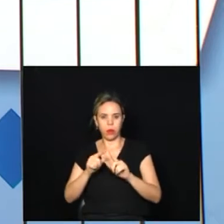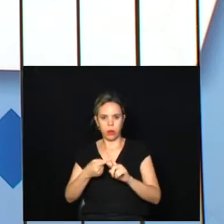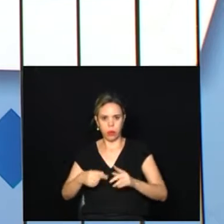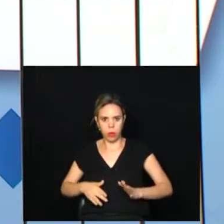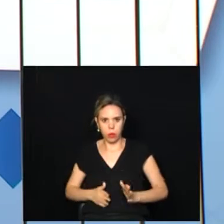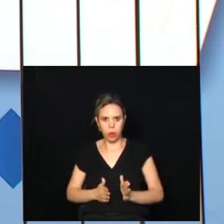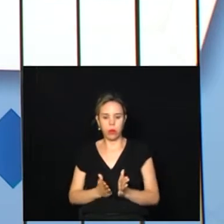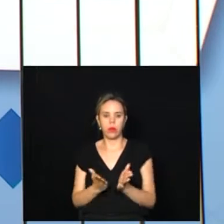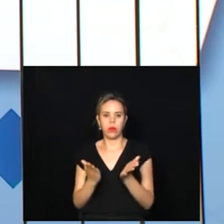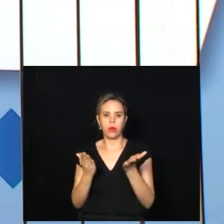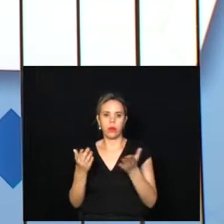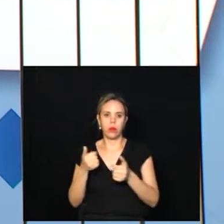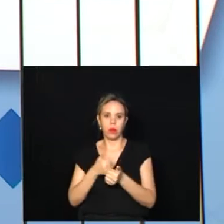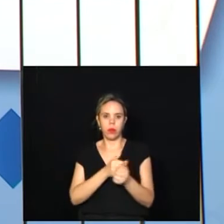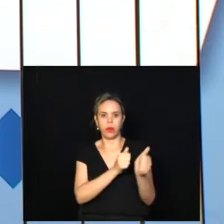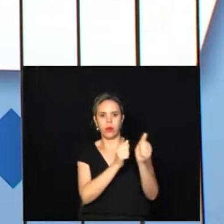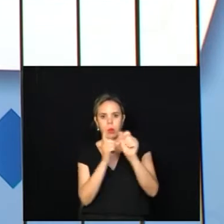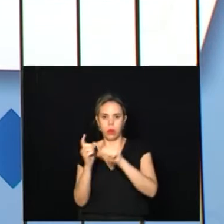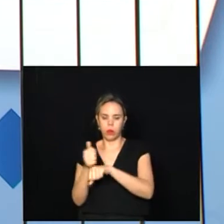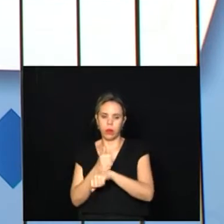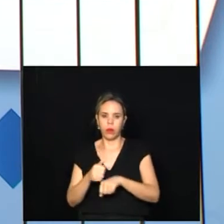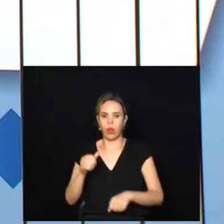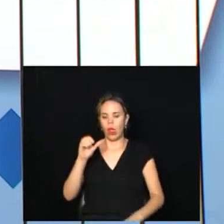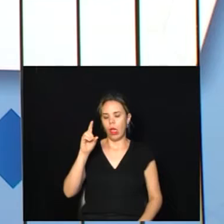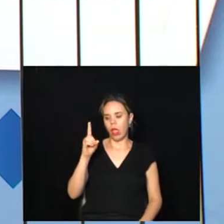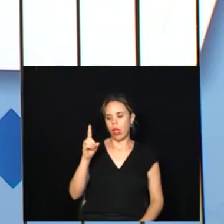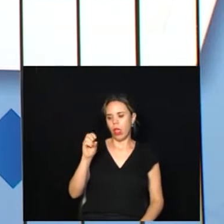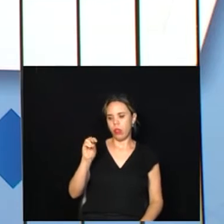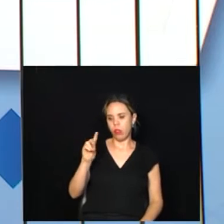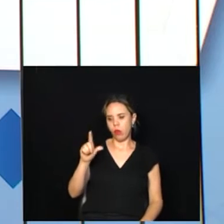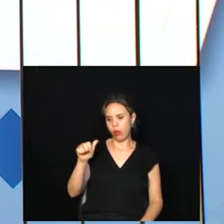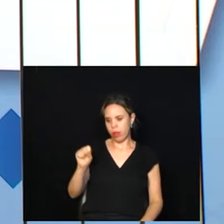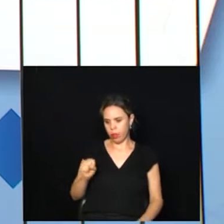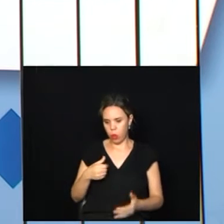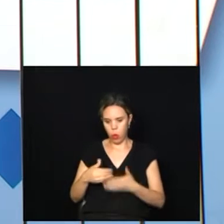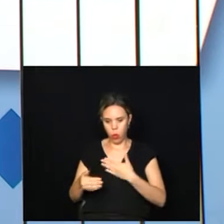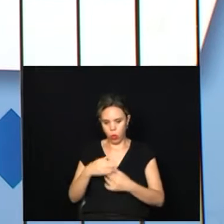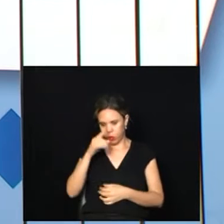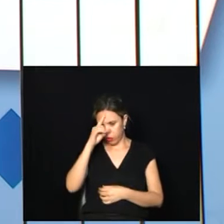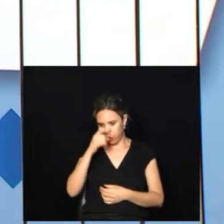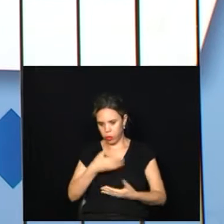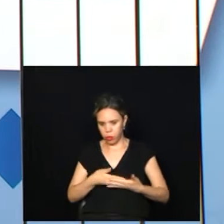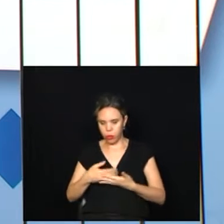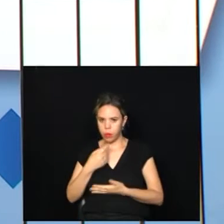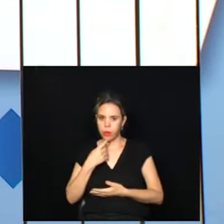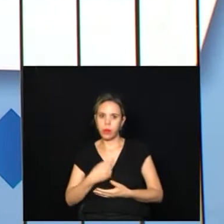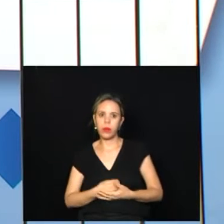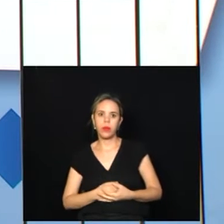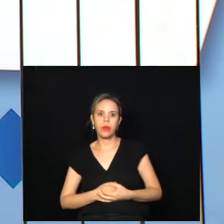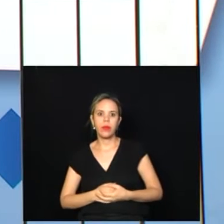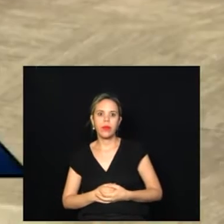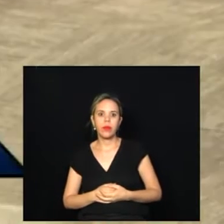parto em ser acompanhadas de doulas em qualquer maternidade de Campinas.